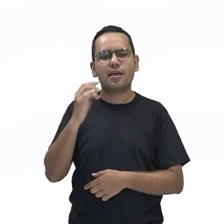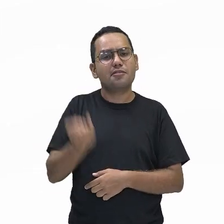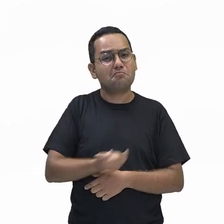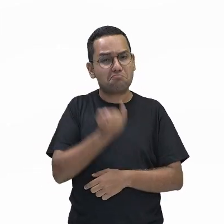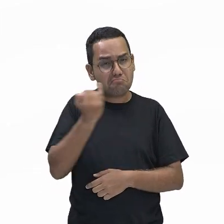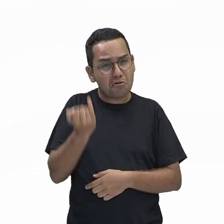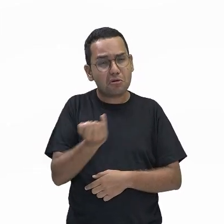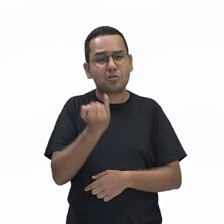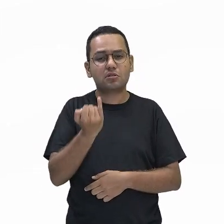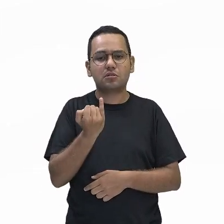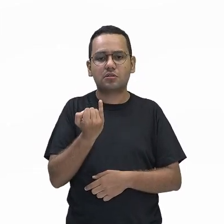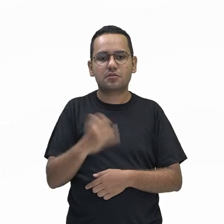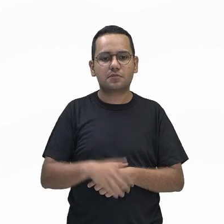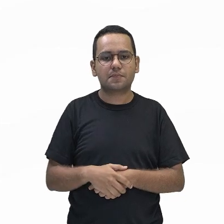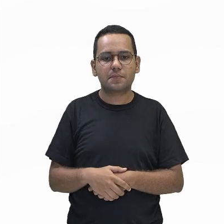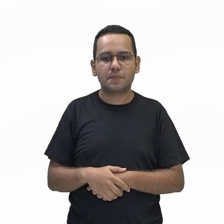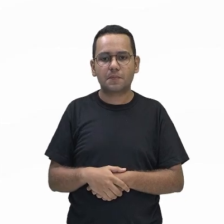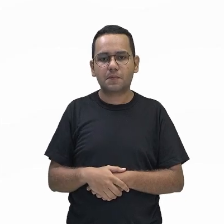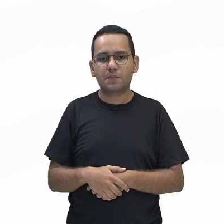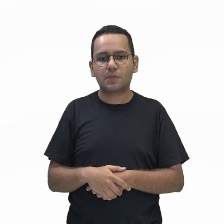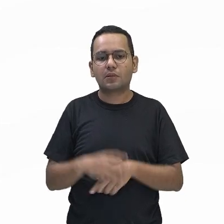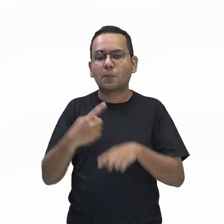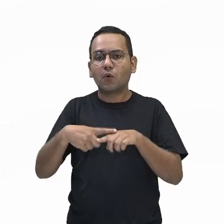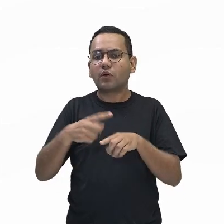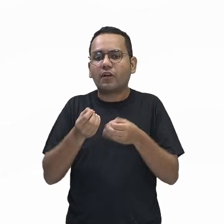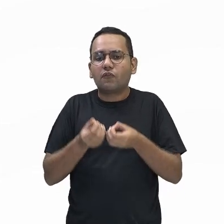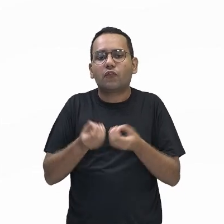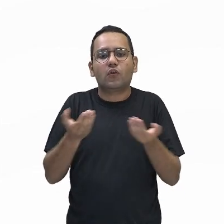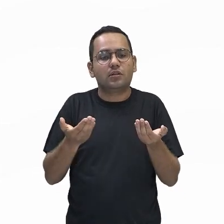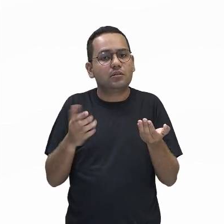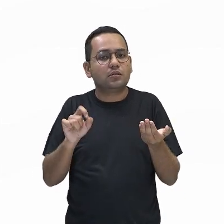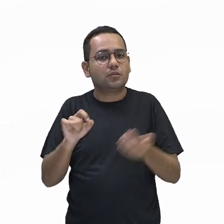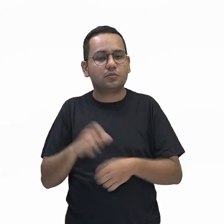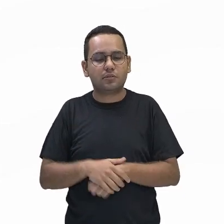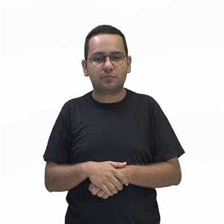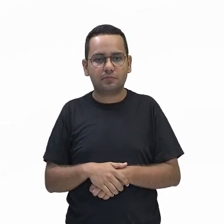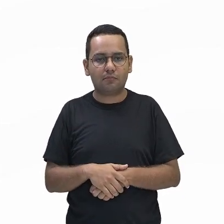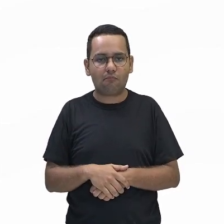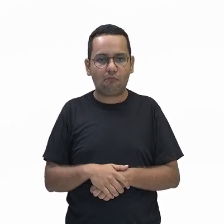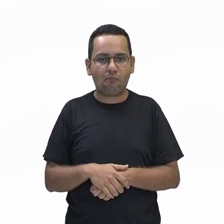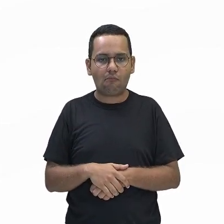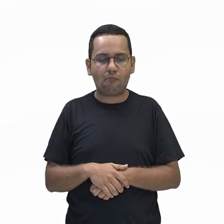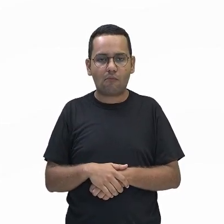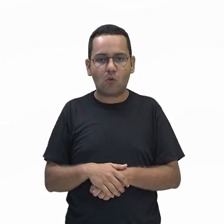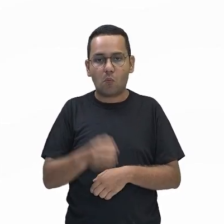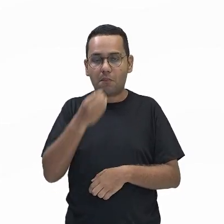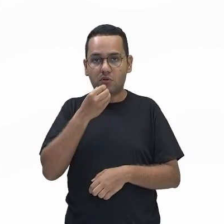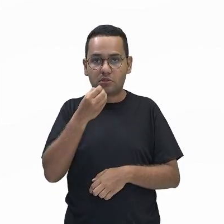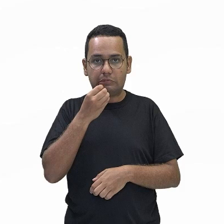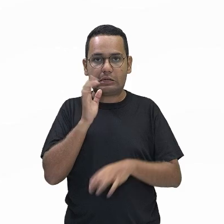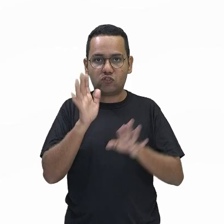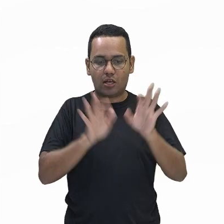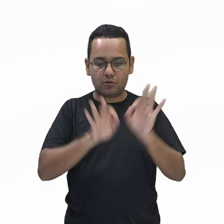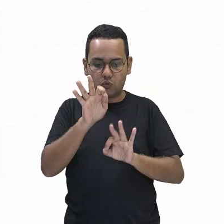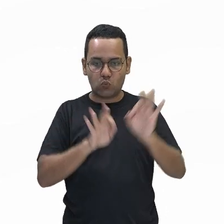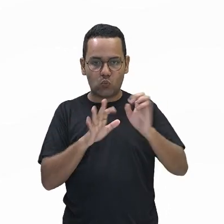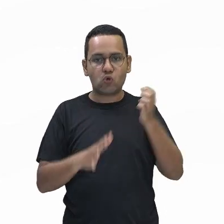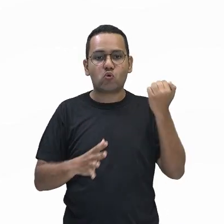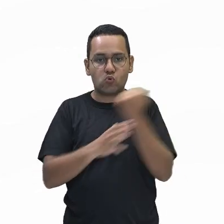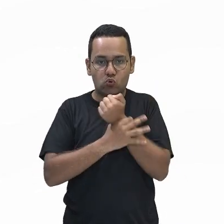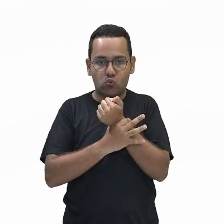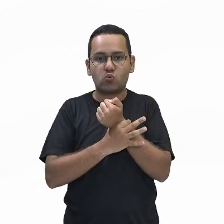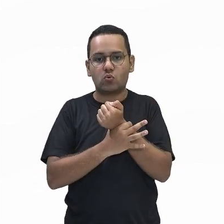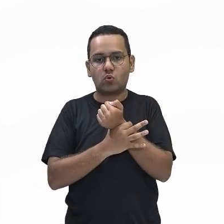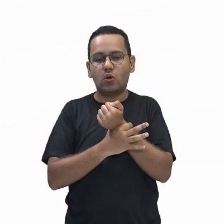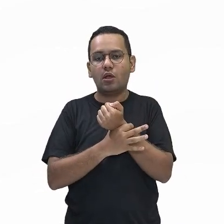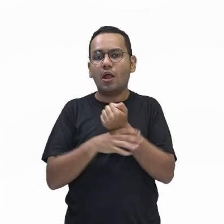investigação biológica porque fornece uma abordagem estruturada e rigorosa